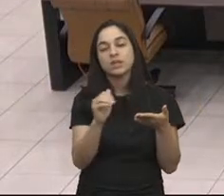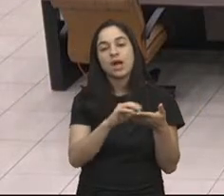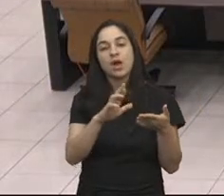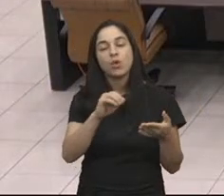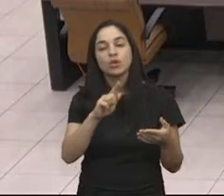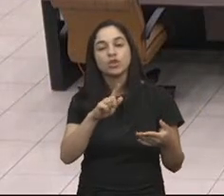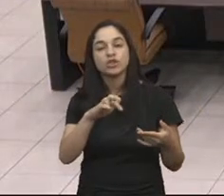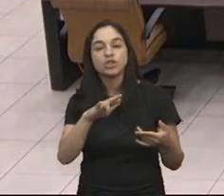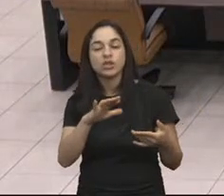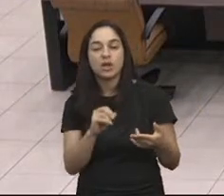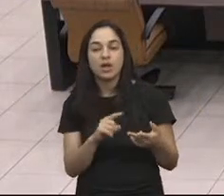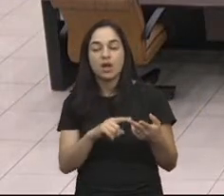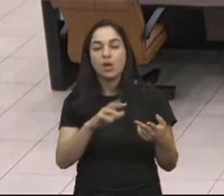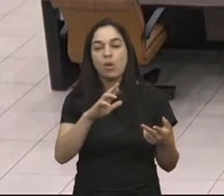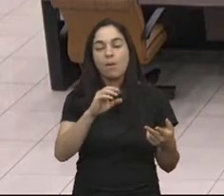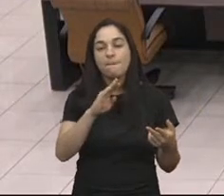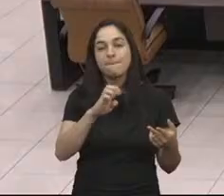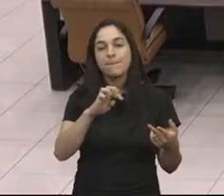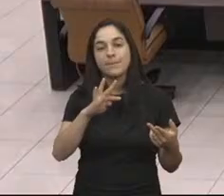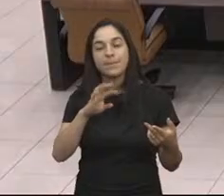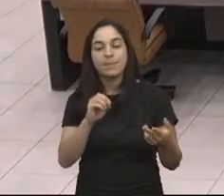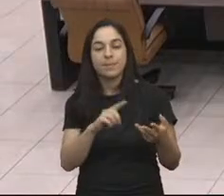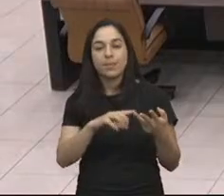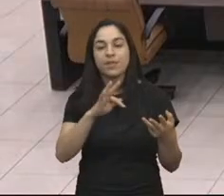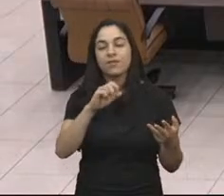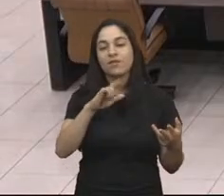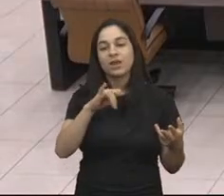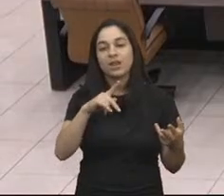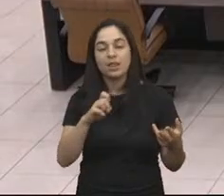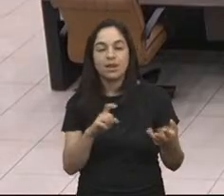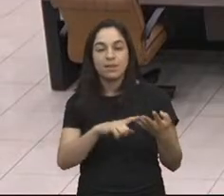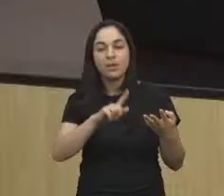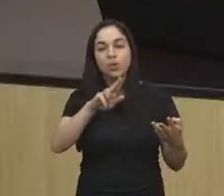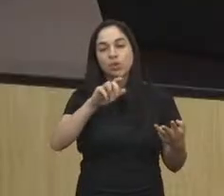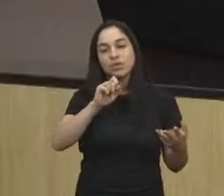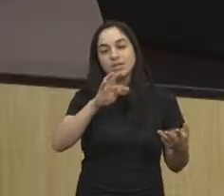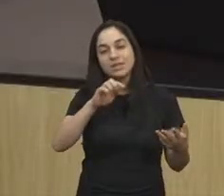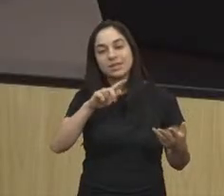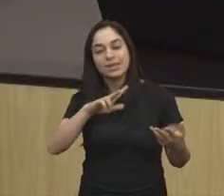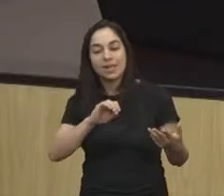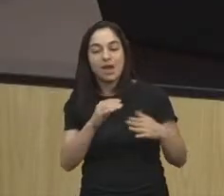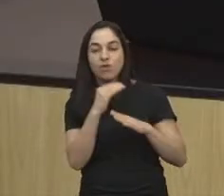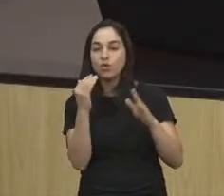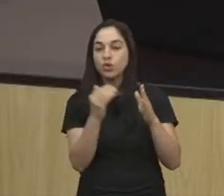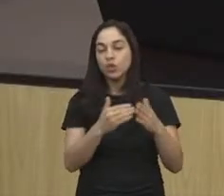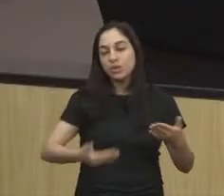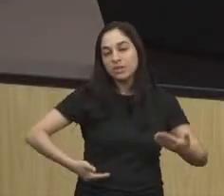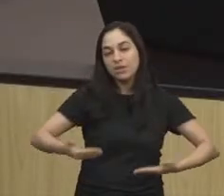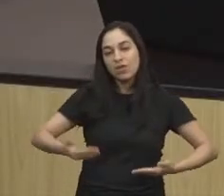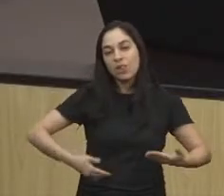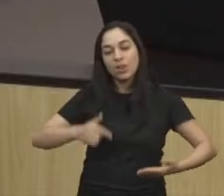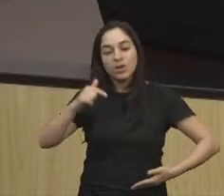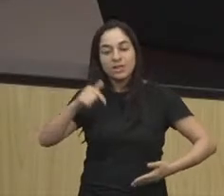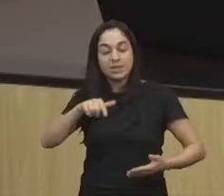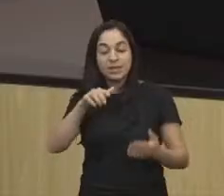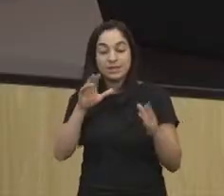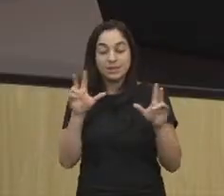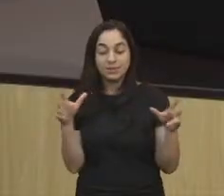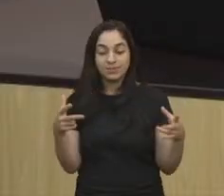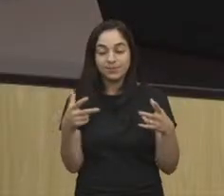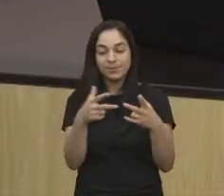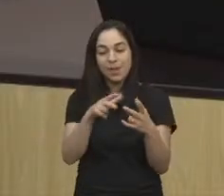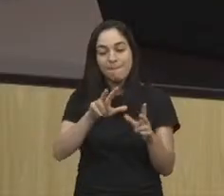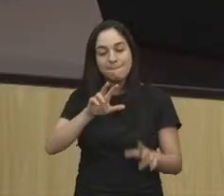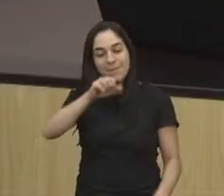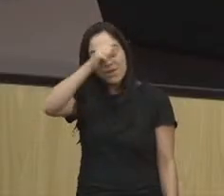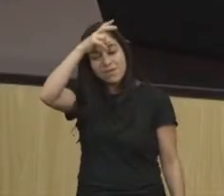Roberto Abreu, Felipe Vilas Boas, Gustavo Palau também, que está aqui presente, todos os servidores dessa casa, da prefeitura que estão